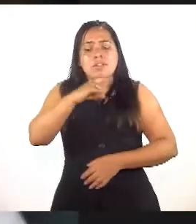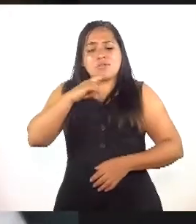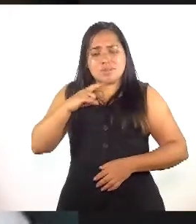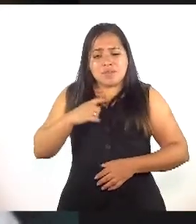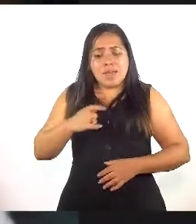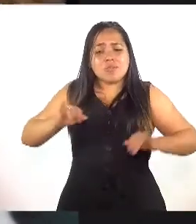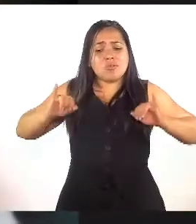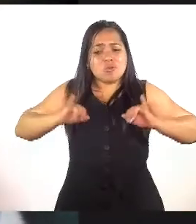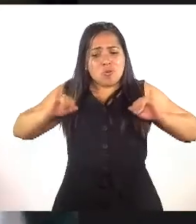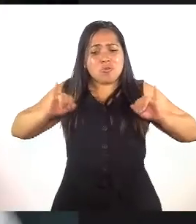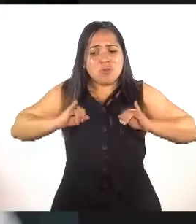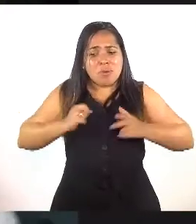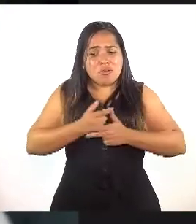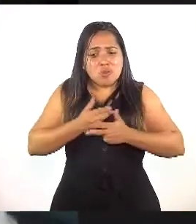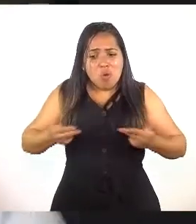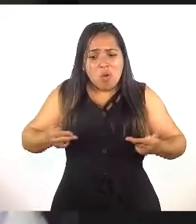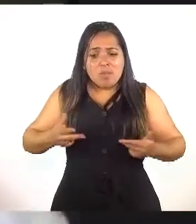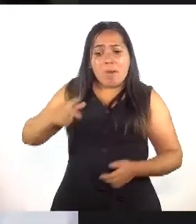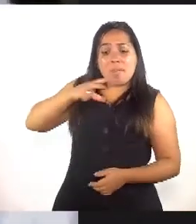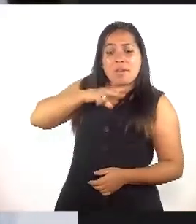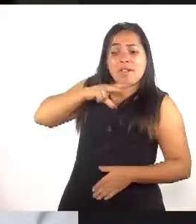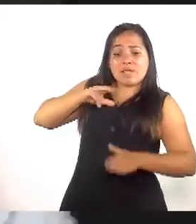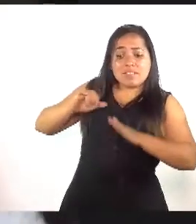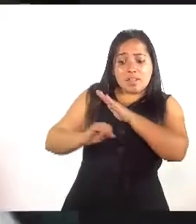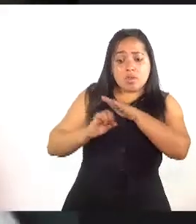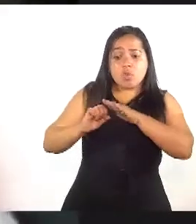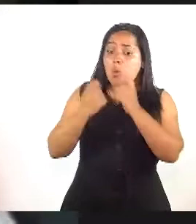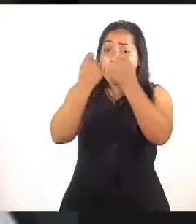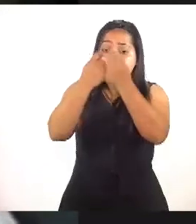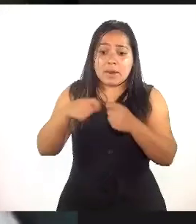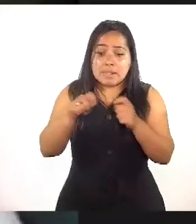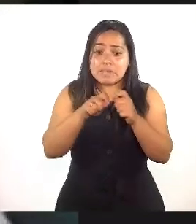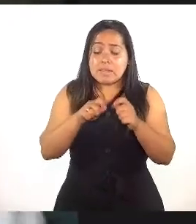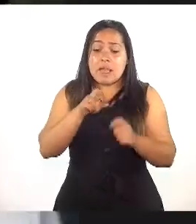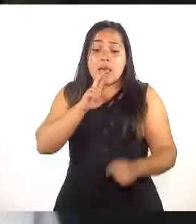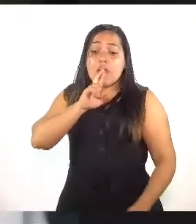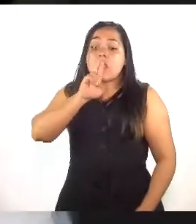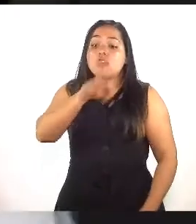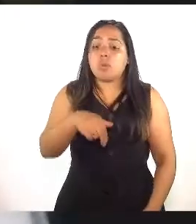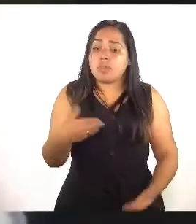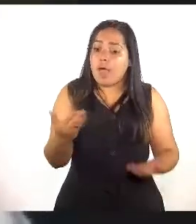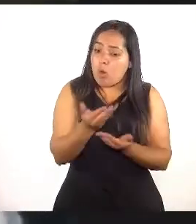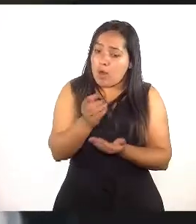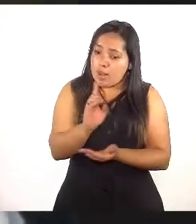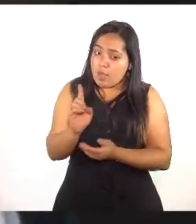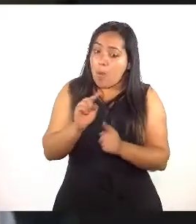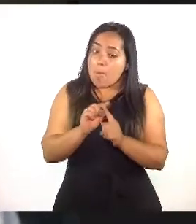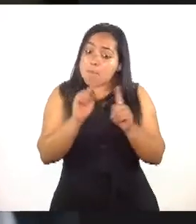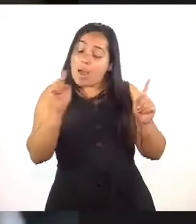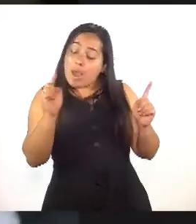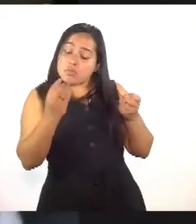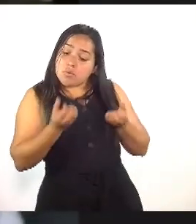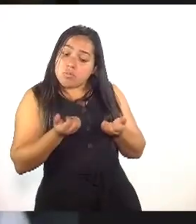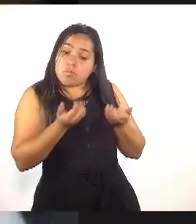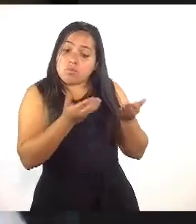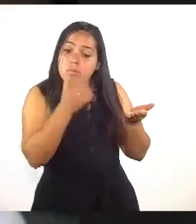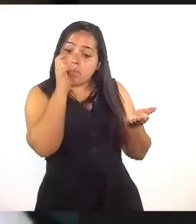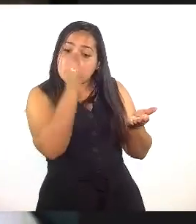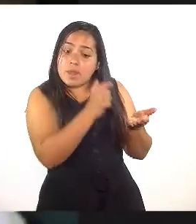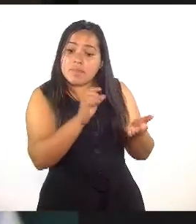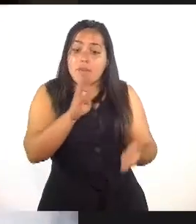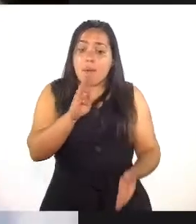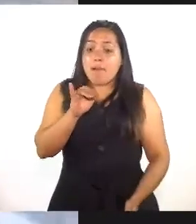SEDAI. Só não precisa nem me responder agora, tá? Botar no teu radar, a Baixada fica